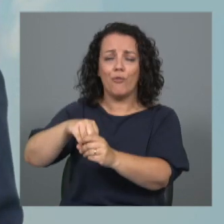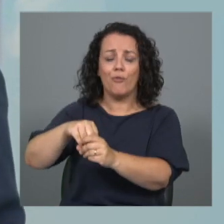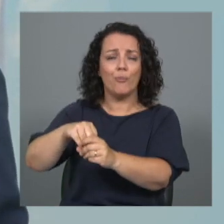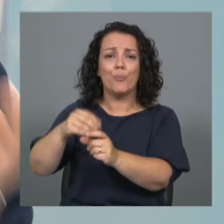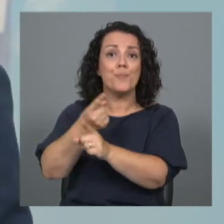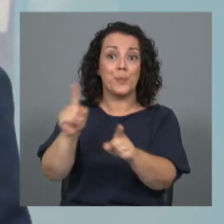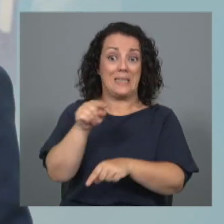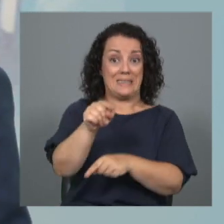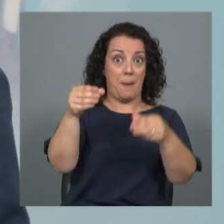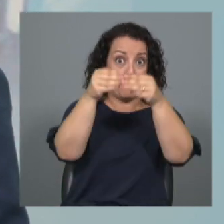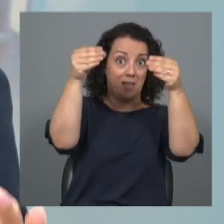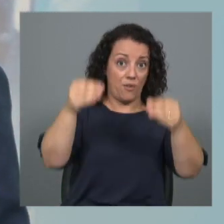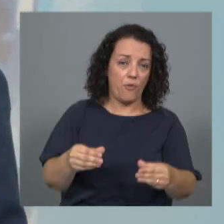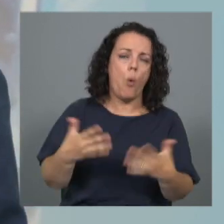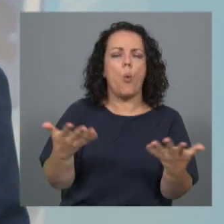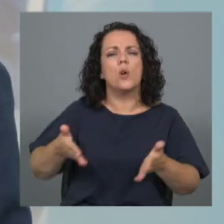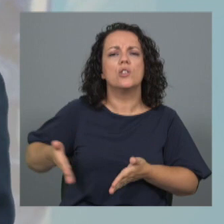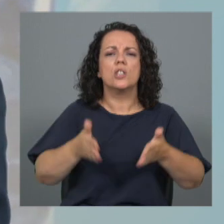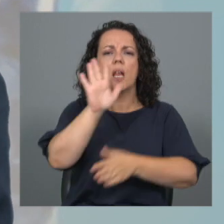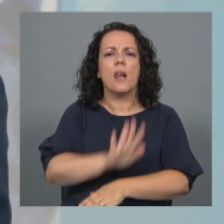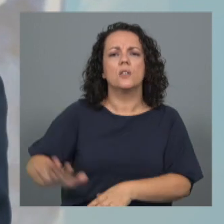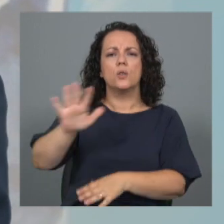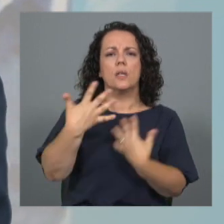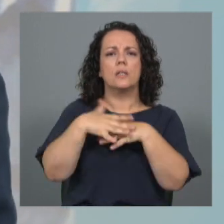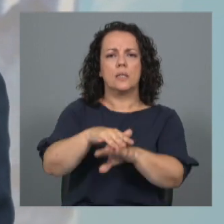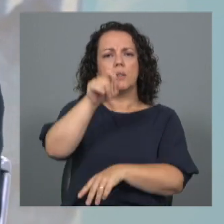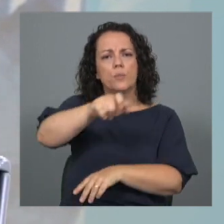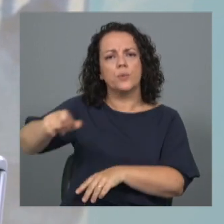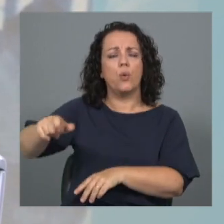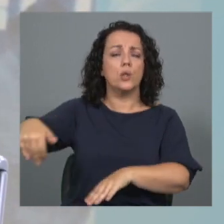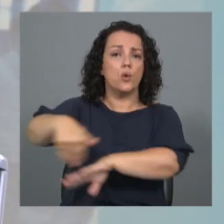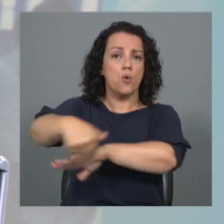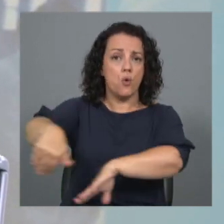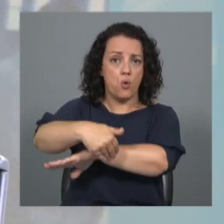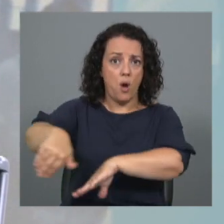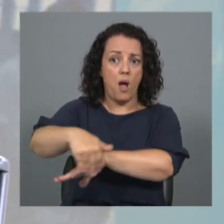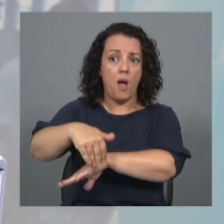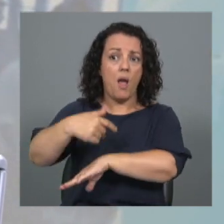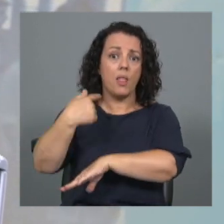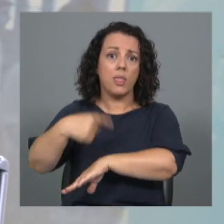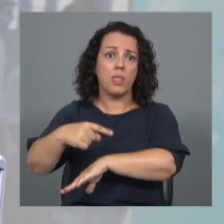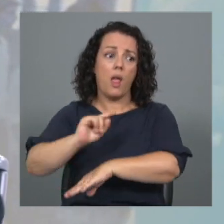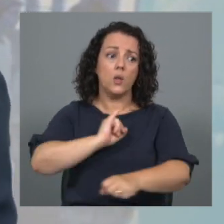esta plataforma ou a Estratégia Nacional de Integração das Pessoas em Situação de Sem-Abrigo vai concorrer com outras para combater a pobreza